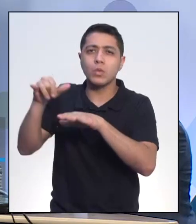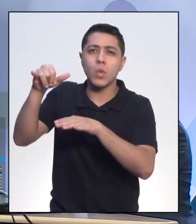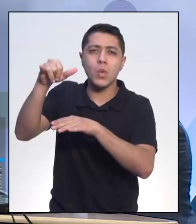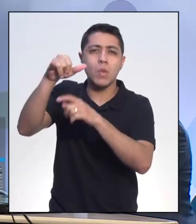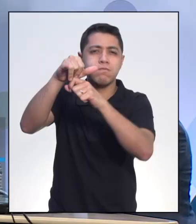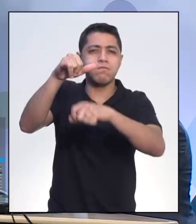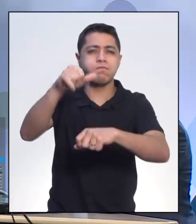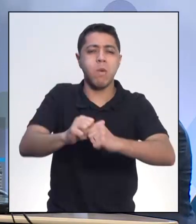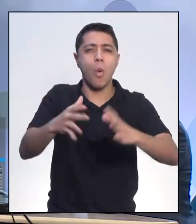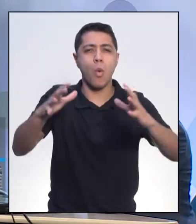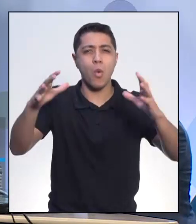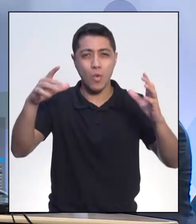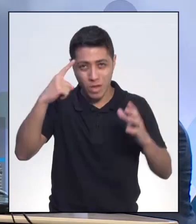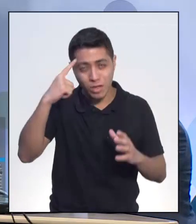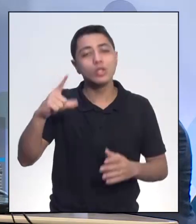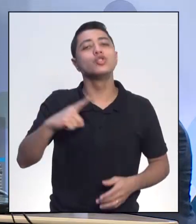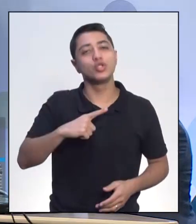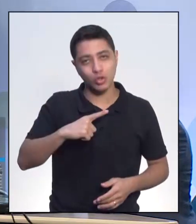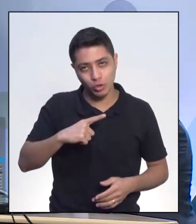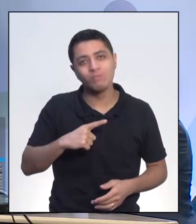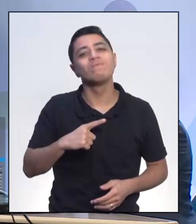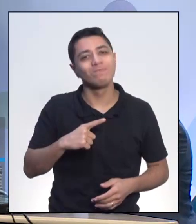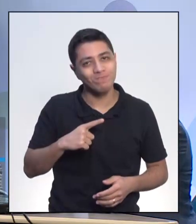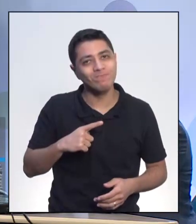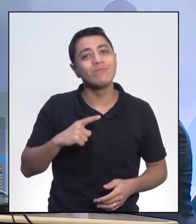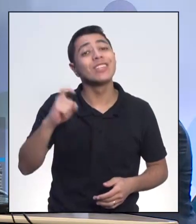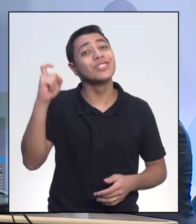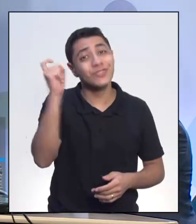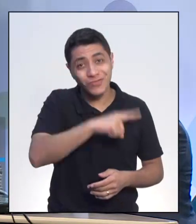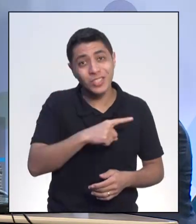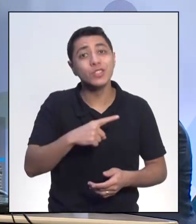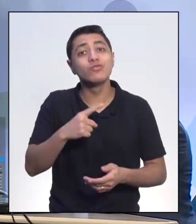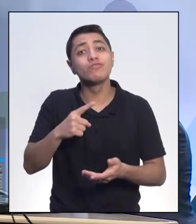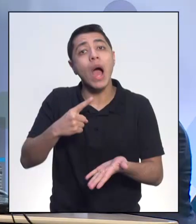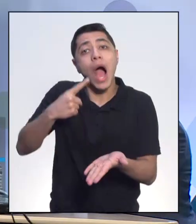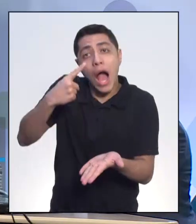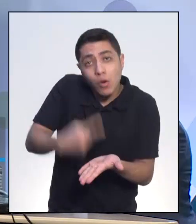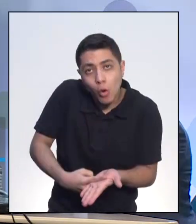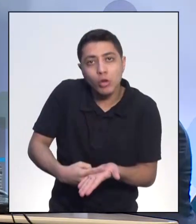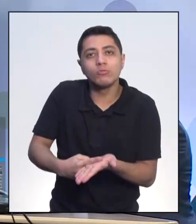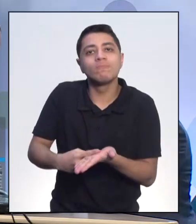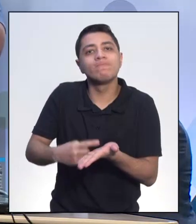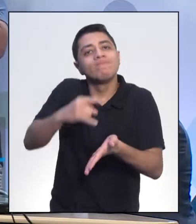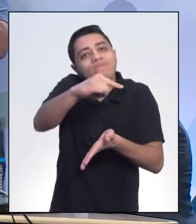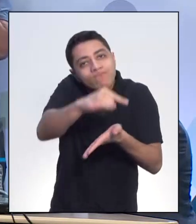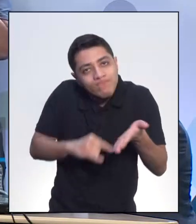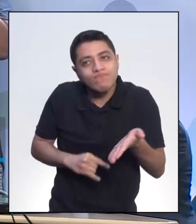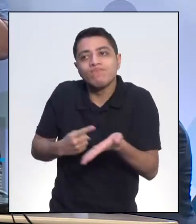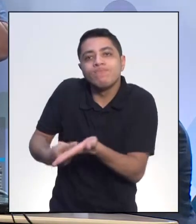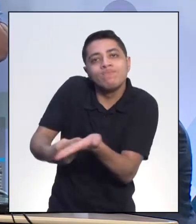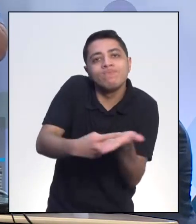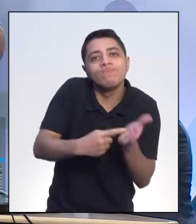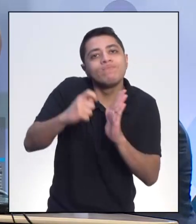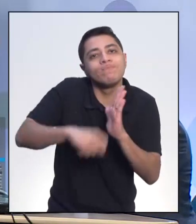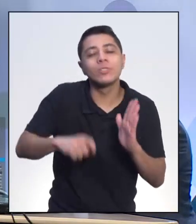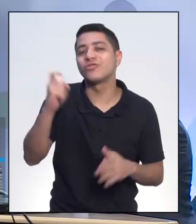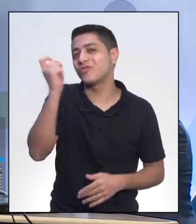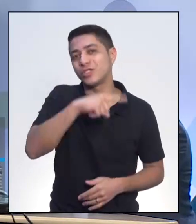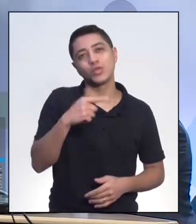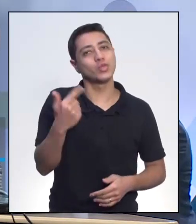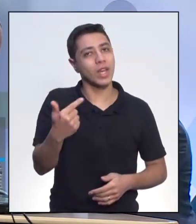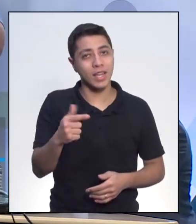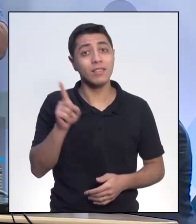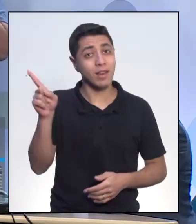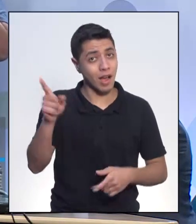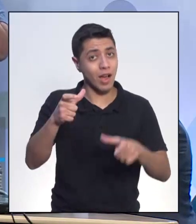acordos internacionais entre esses países. Então é outro choque de civilizações que acontece nessa região aí da